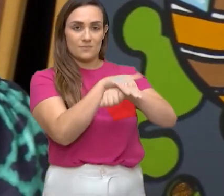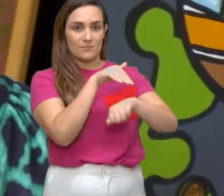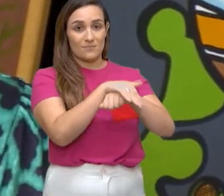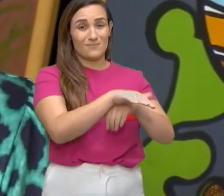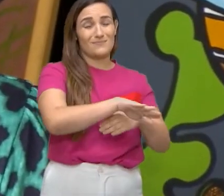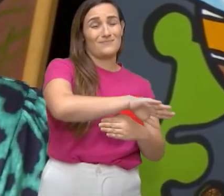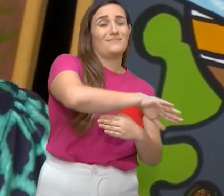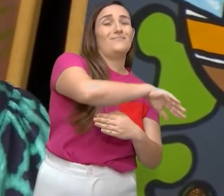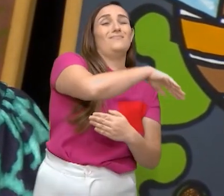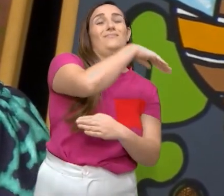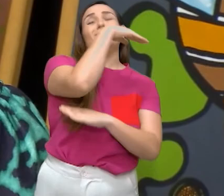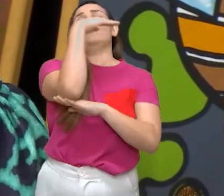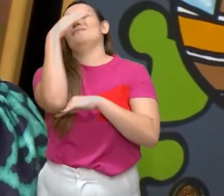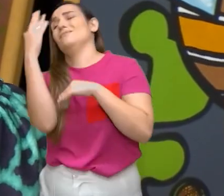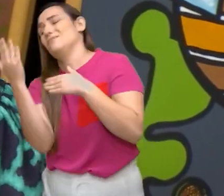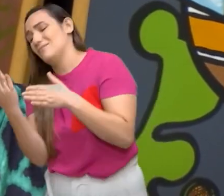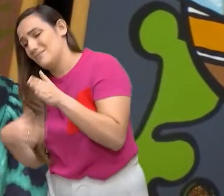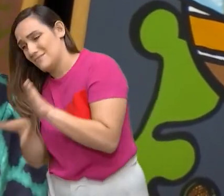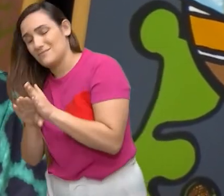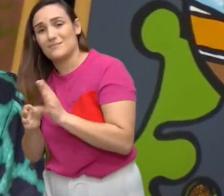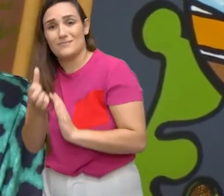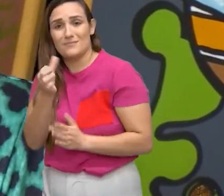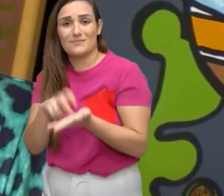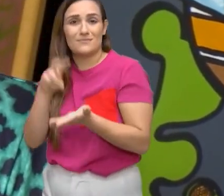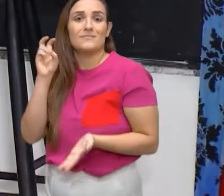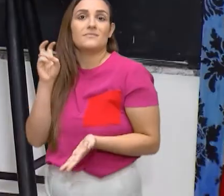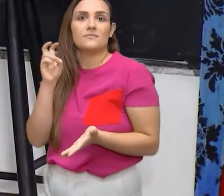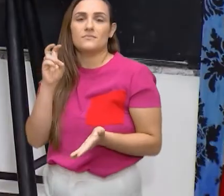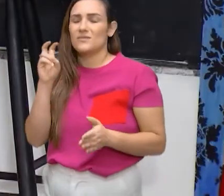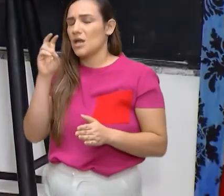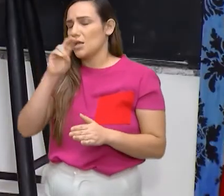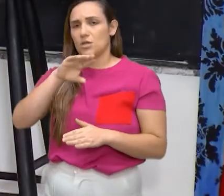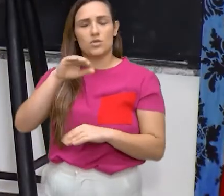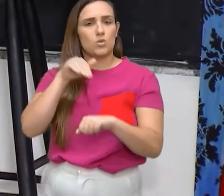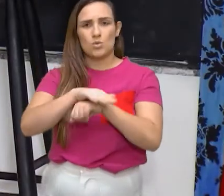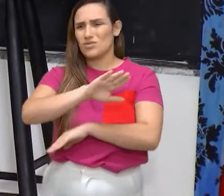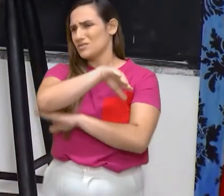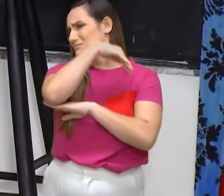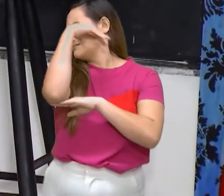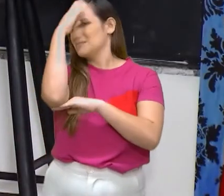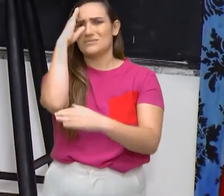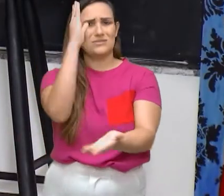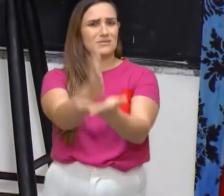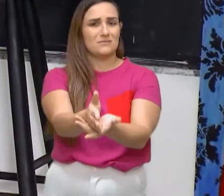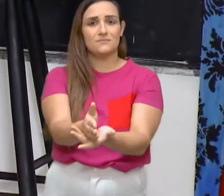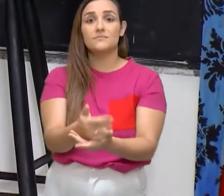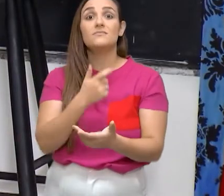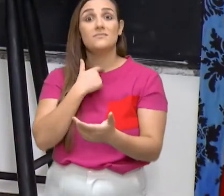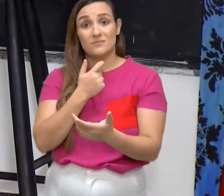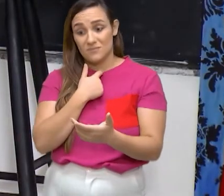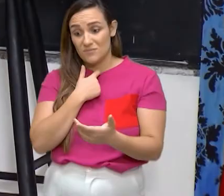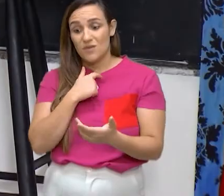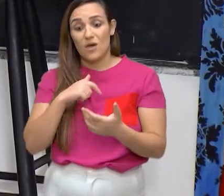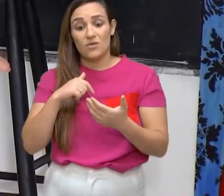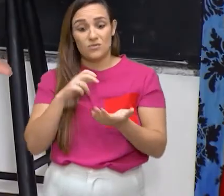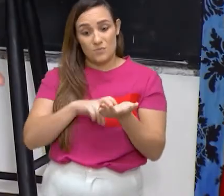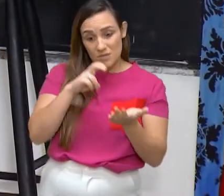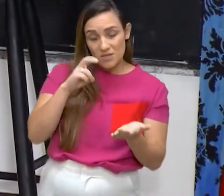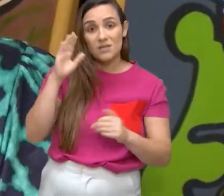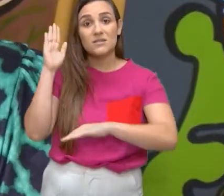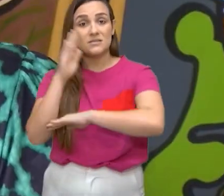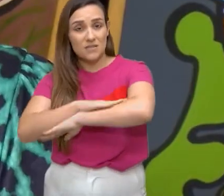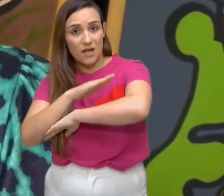das 18 da noite, né? Até as 6 da manhã na Santa Casa. Então, assim, a noite inteira, e o curso era